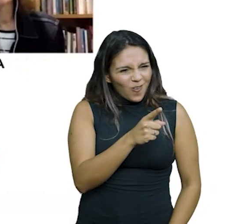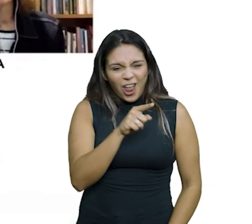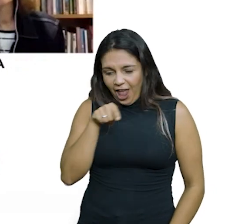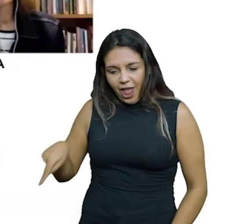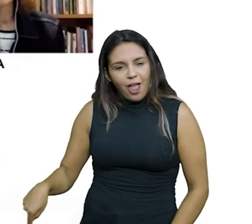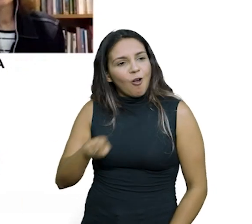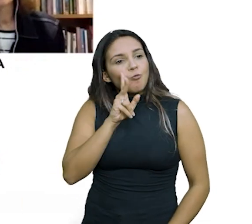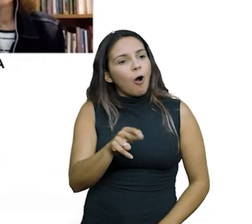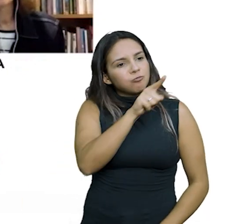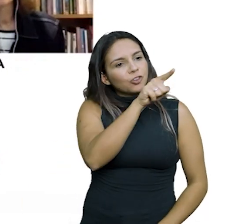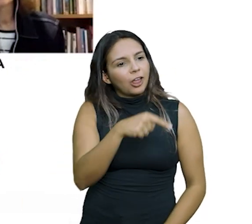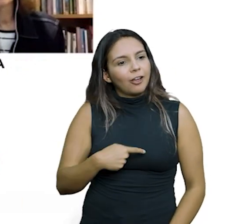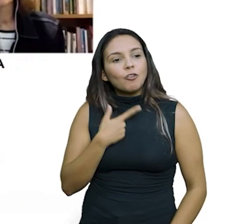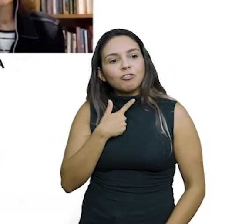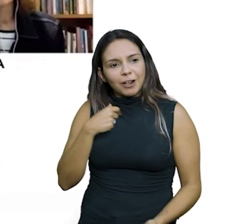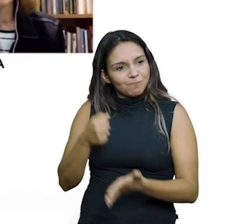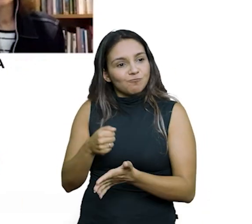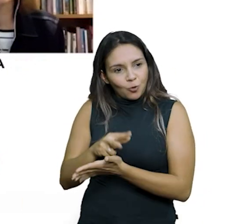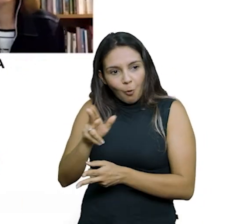isso aqui era você.